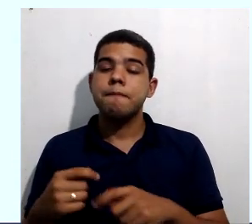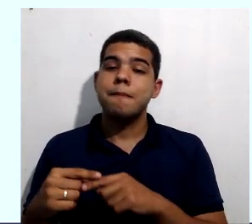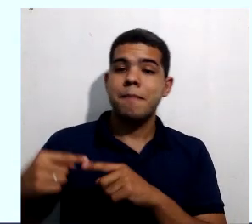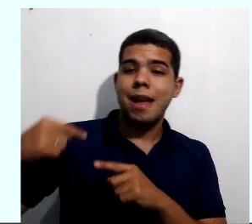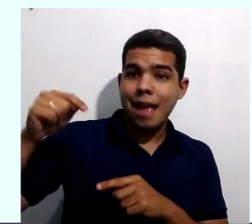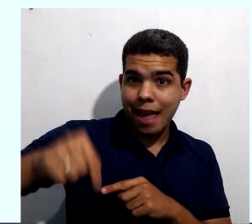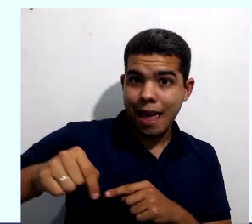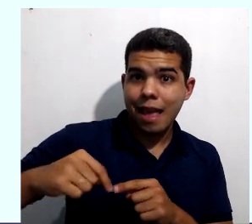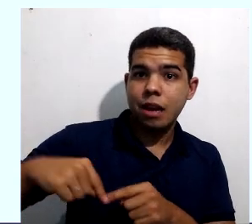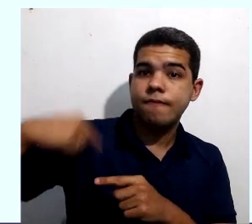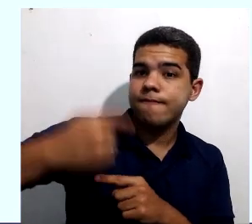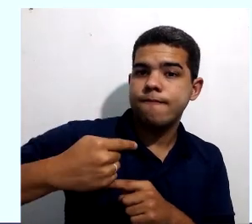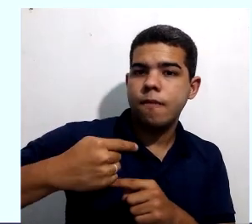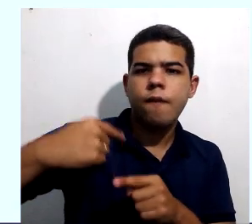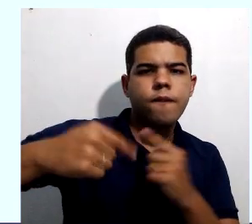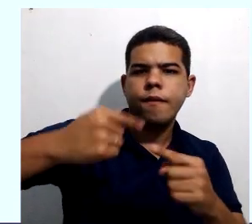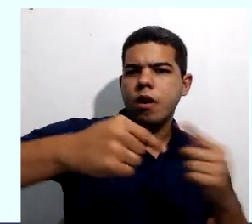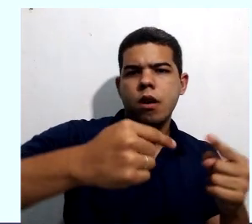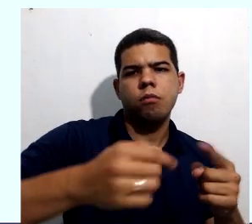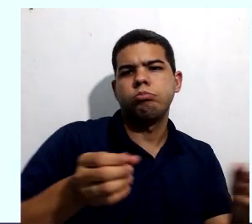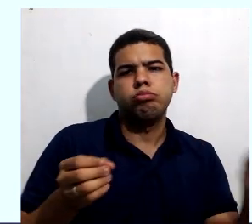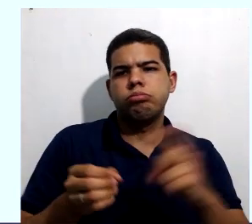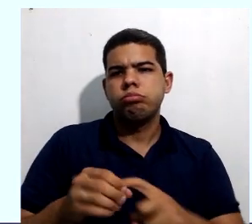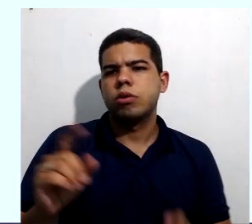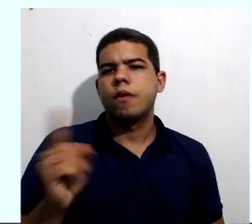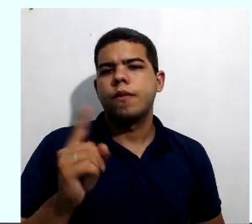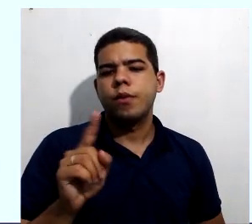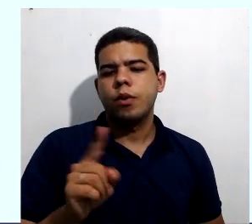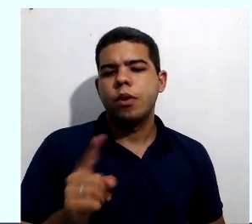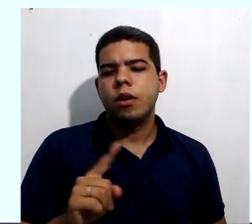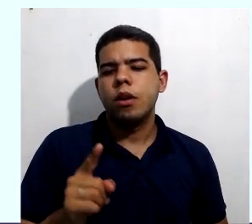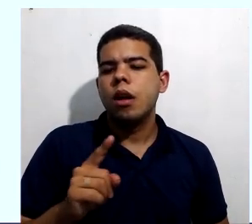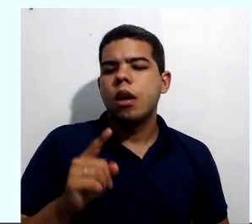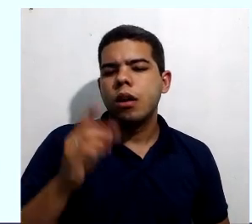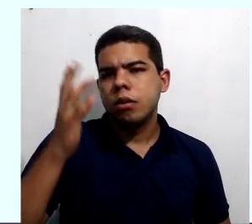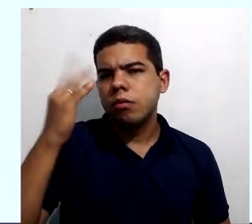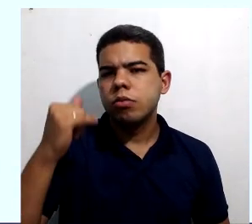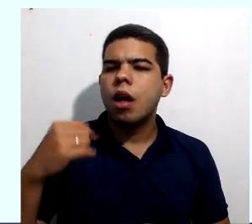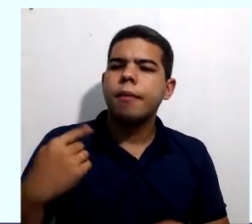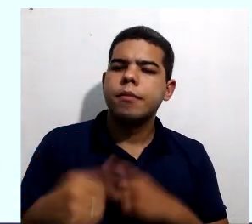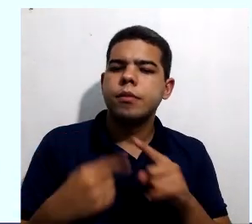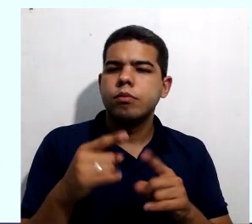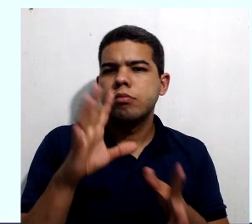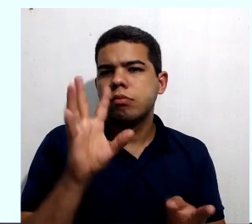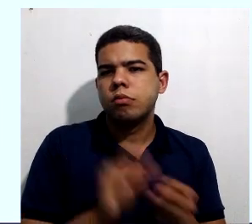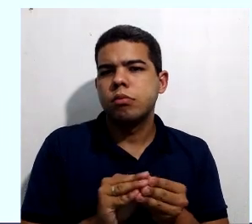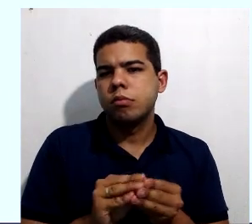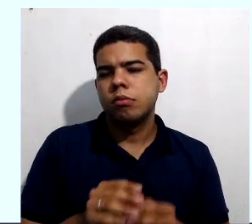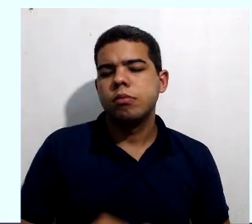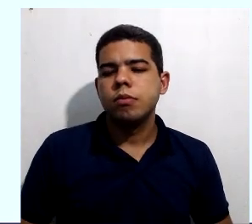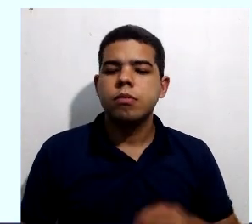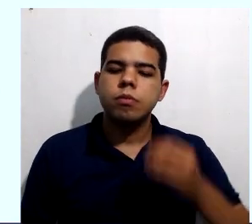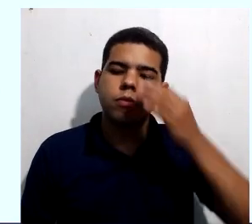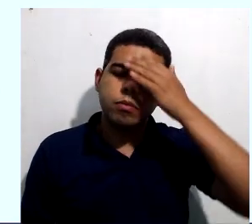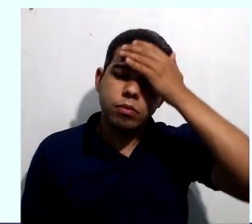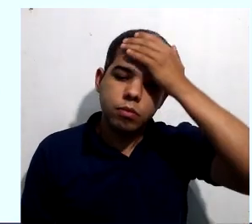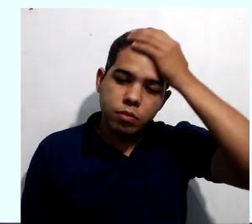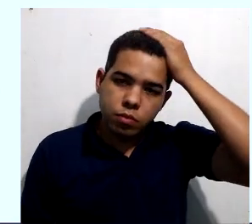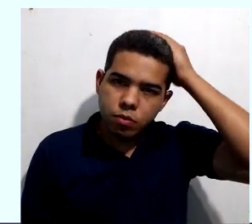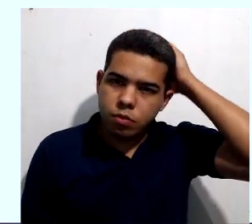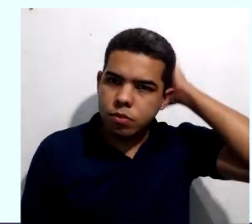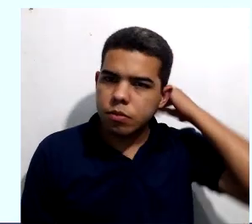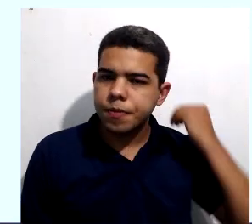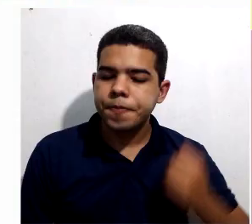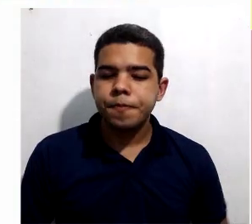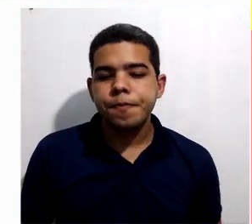não preciso saber esse anterior para determinar os próximos termos. Eu posso identificar? Posso, mas não preciso ter a certeza ali